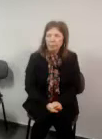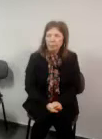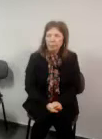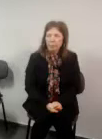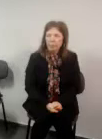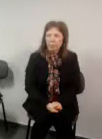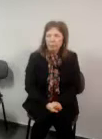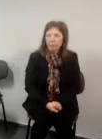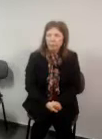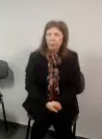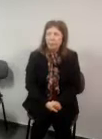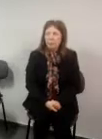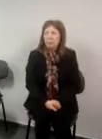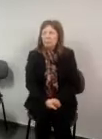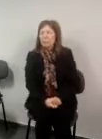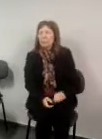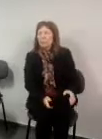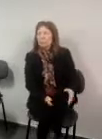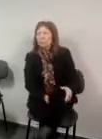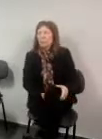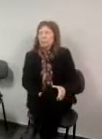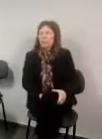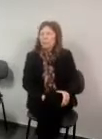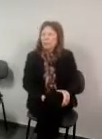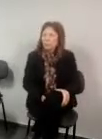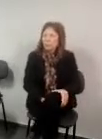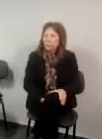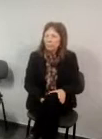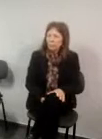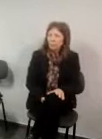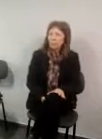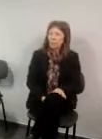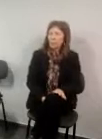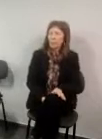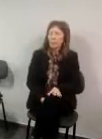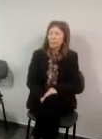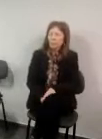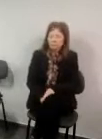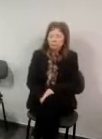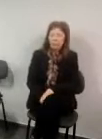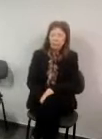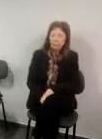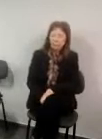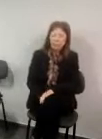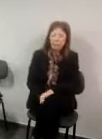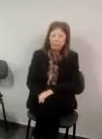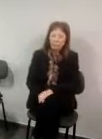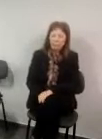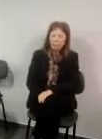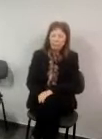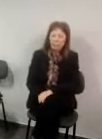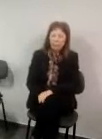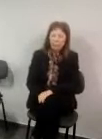envolvem isso. Não é só essa questão do laringe, como também nós já falamos antes, já, da questão da afinidade política, que às vezes não se